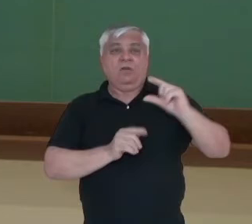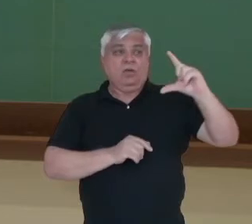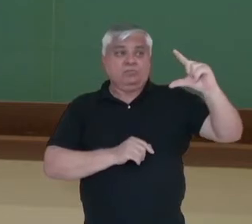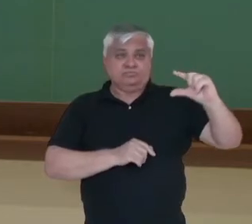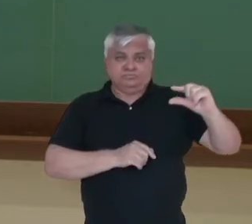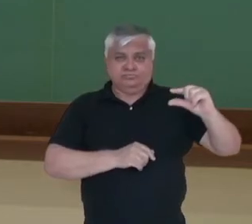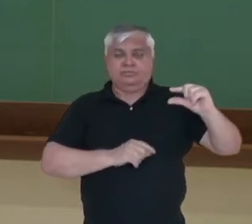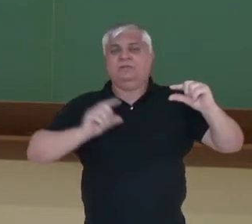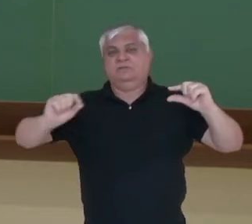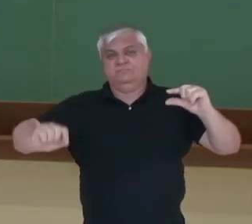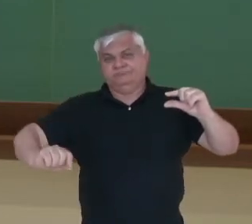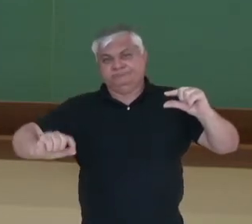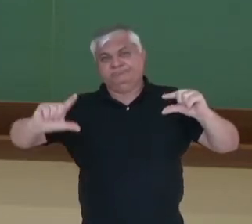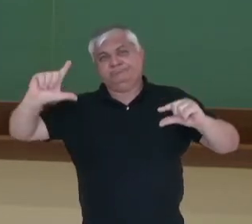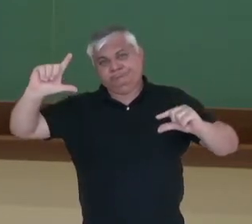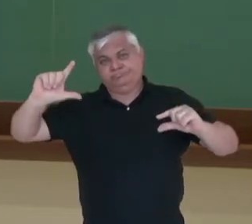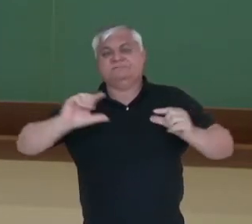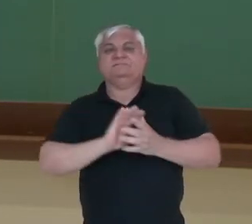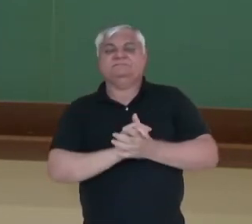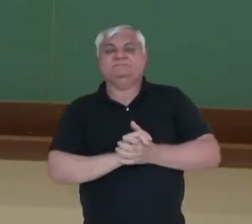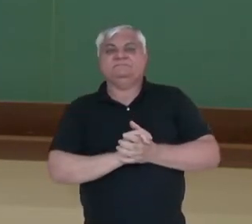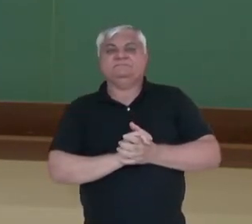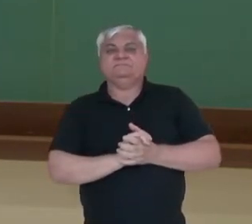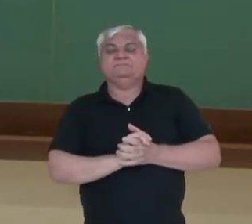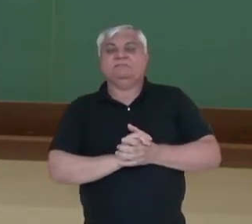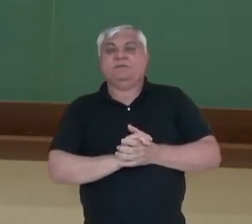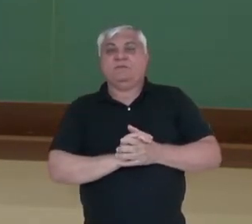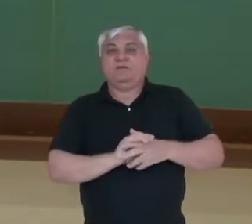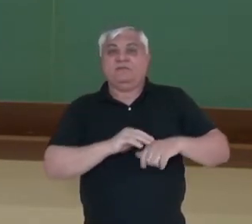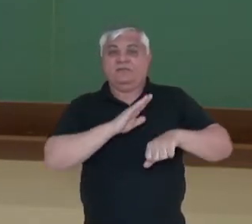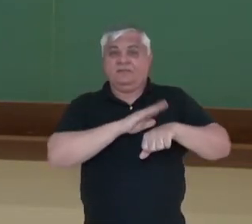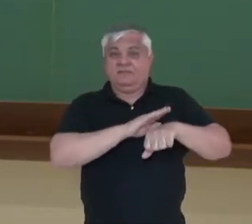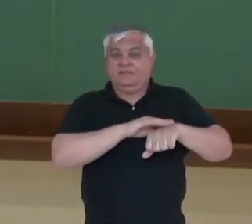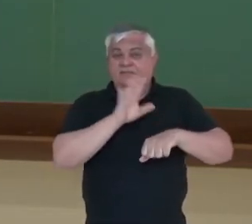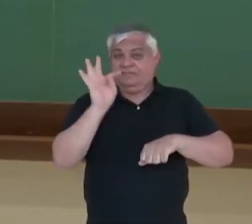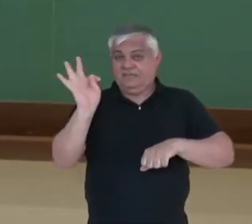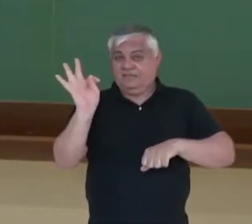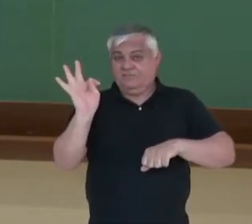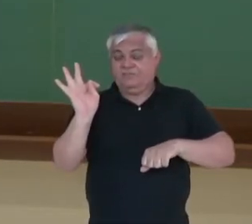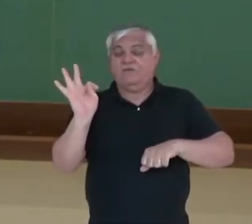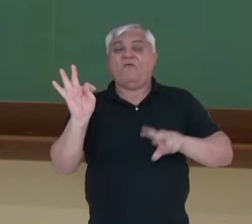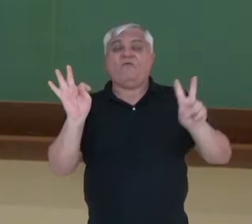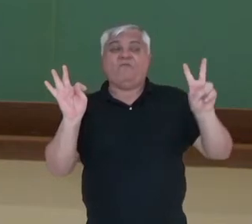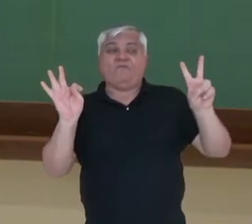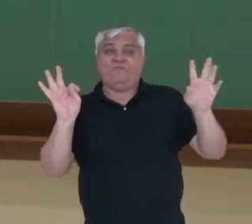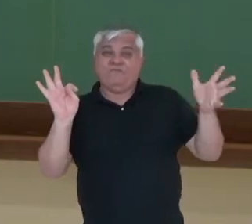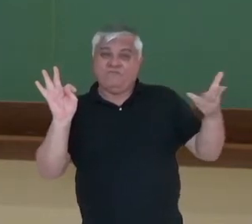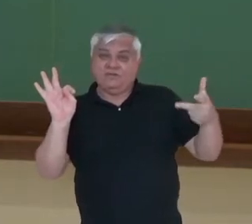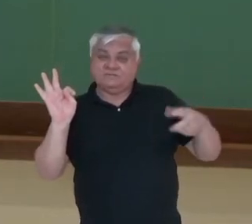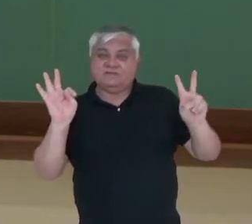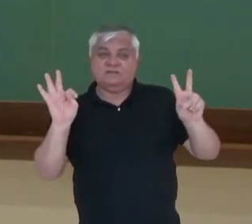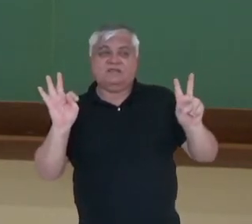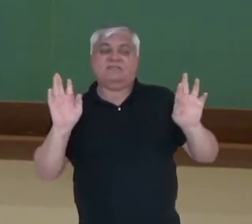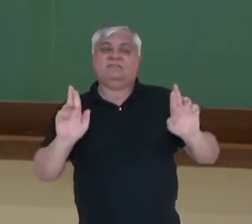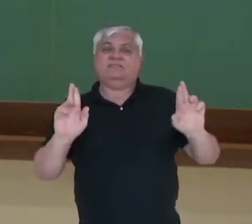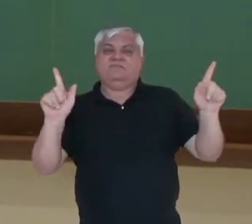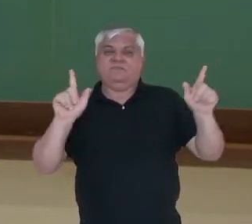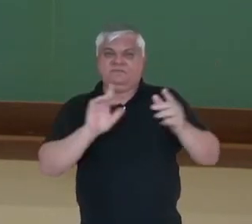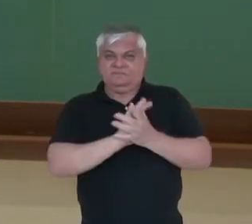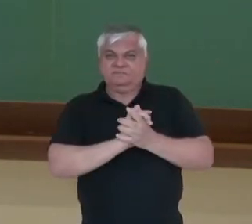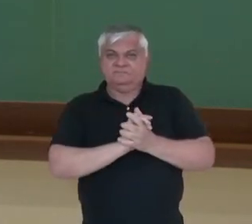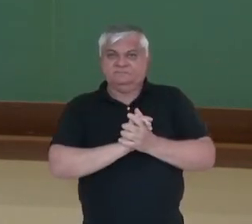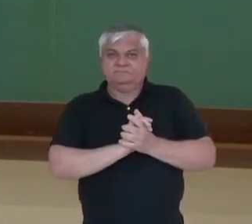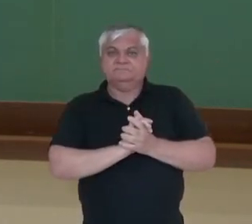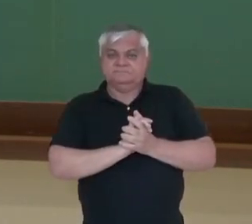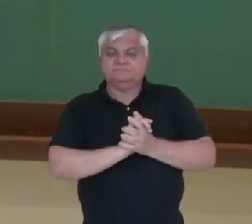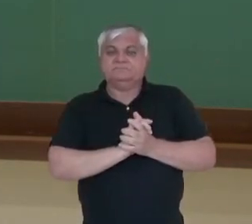professora explicou antes para vocês, tempo e velocidade são grandezas diferentes. Imagine você tendo que fazer